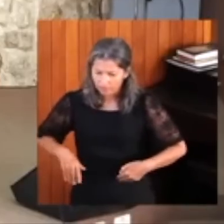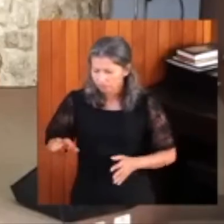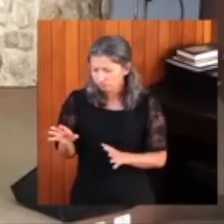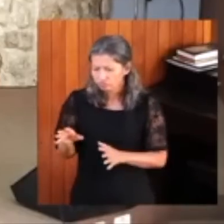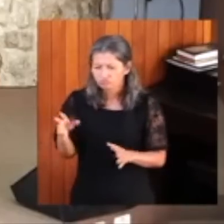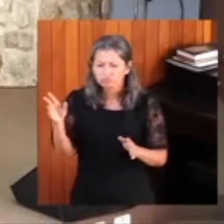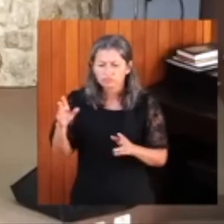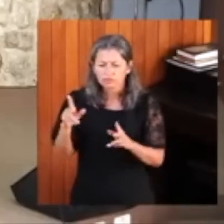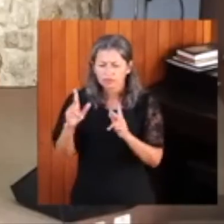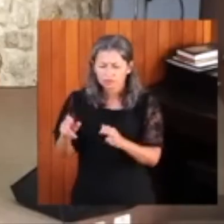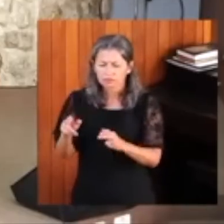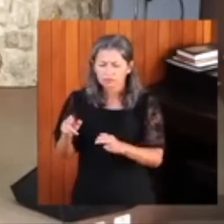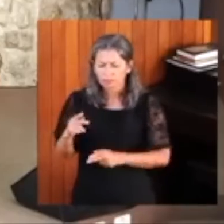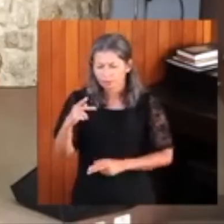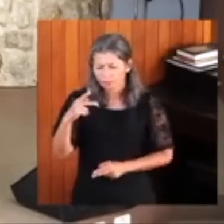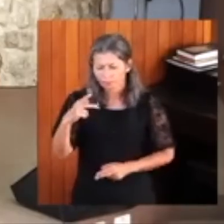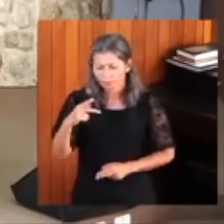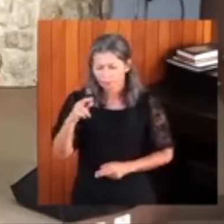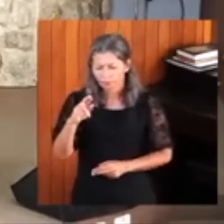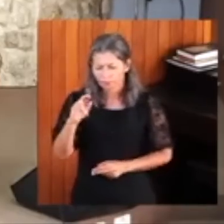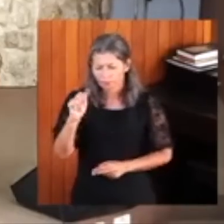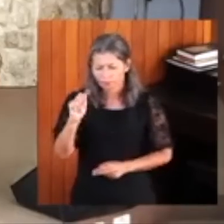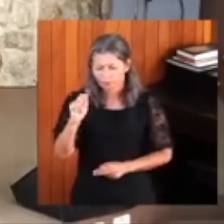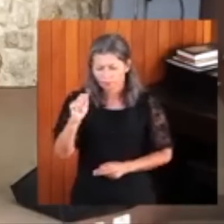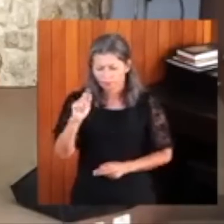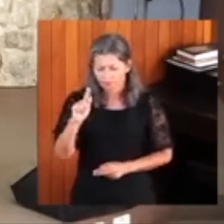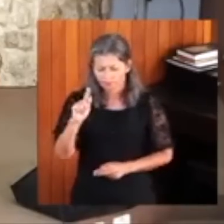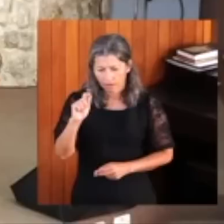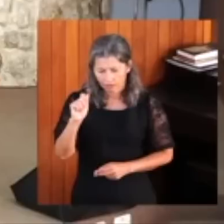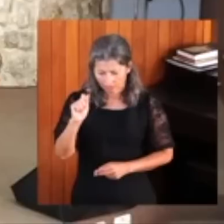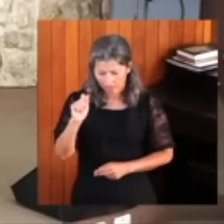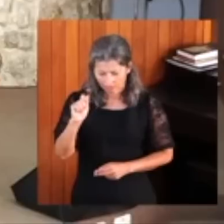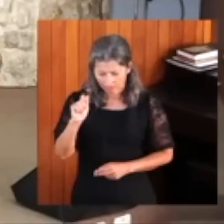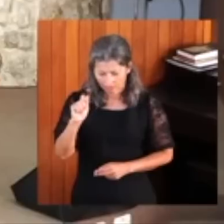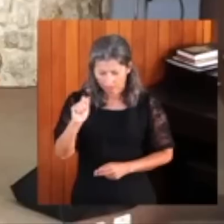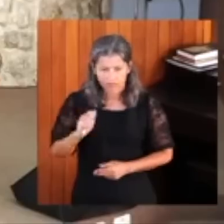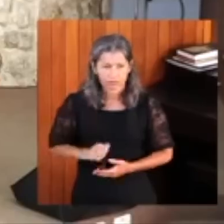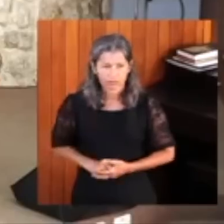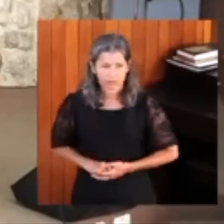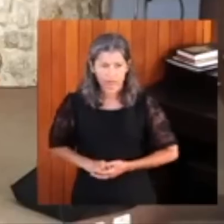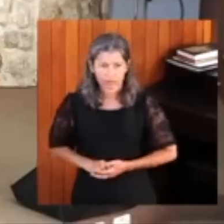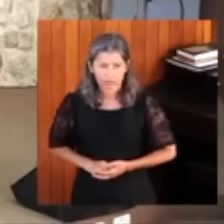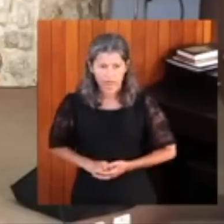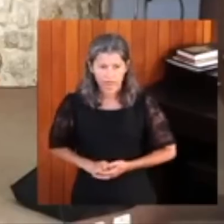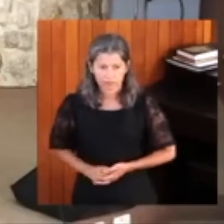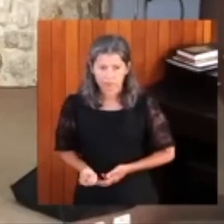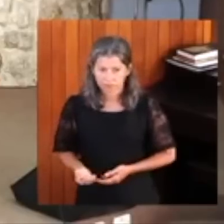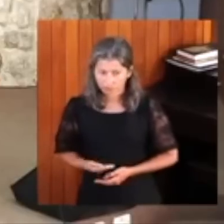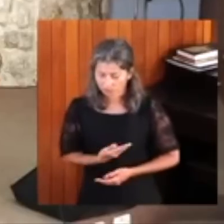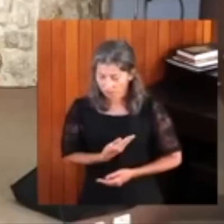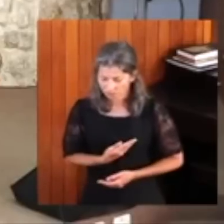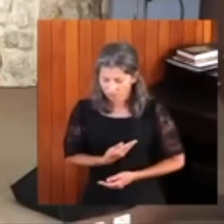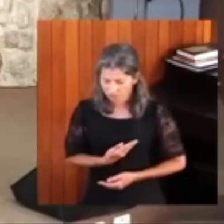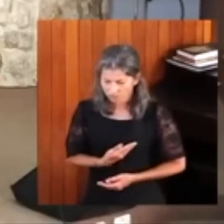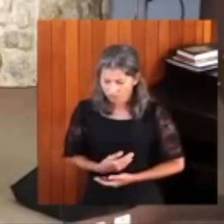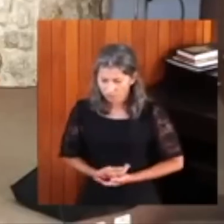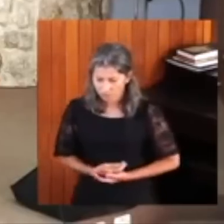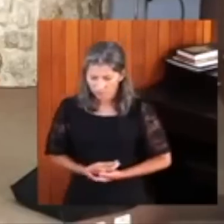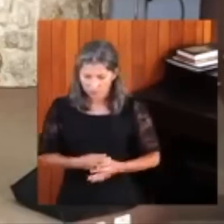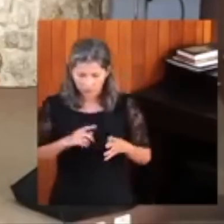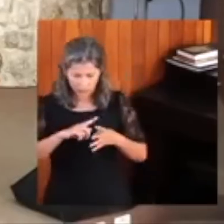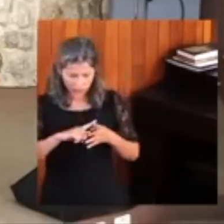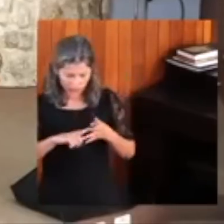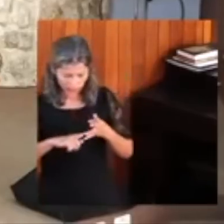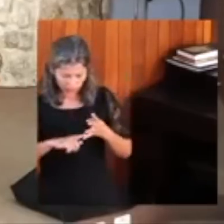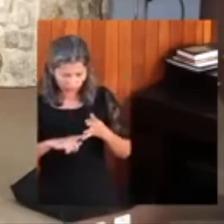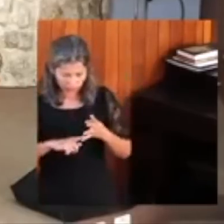selo. Então vamos lá, aqui na tela, uma ilustração para tentar ajudar a gente a entender melhor. Nós temos ali os 4 cavaleiros. Todas as